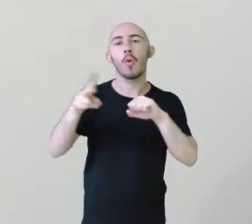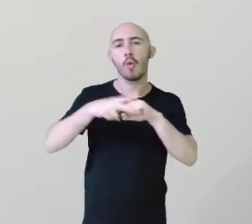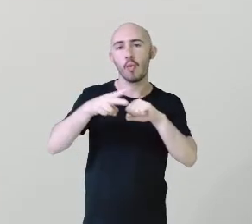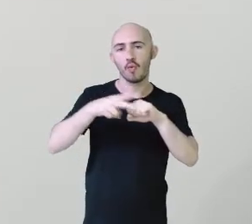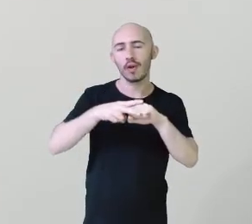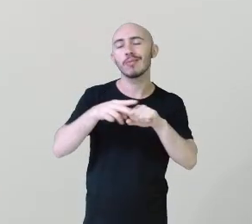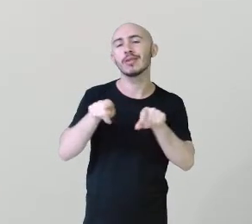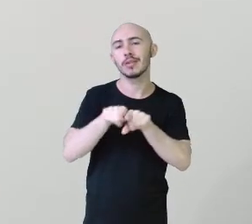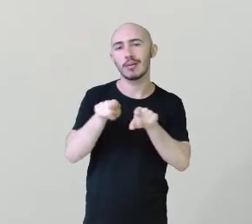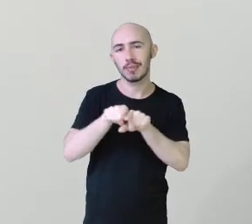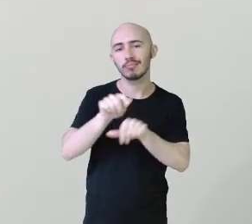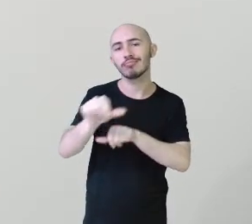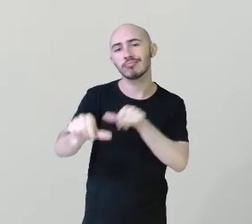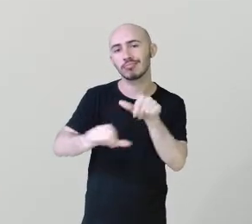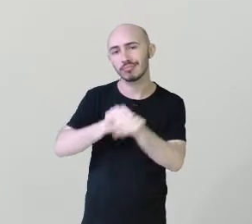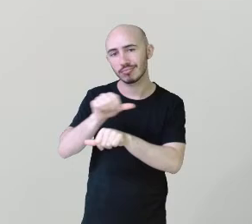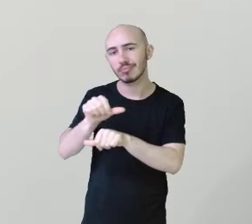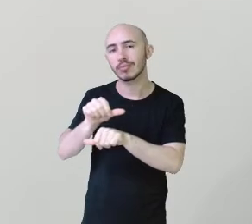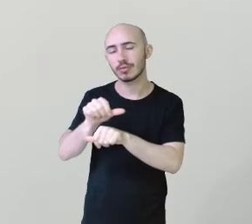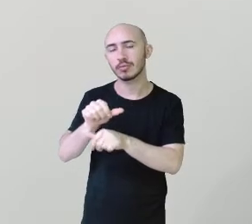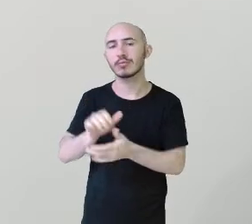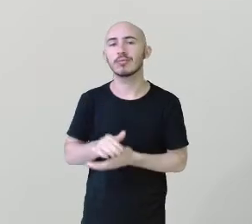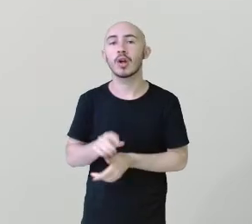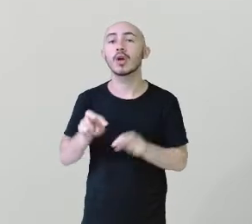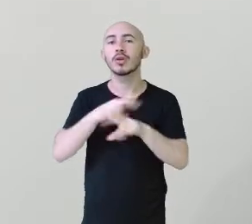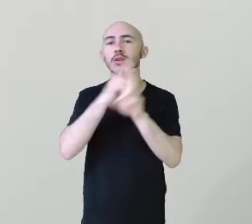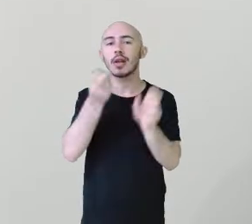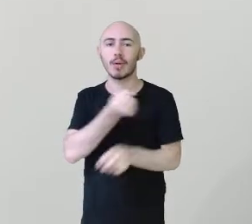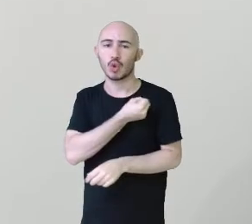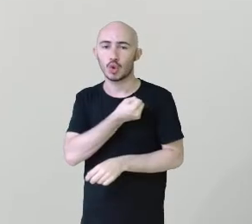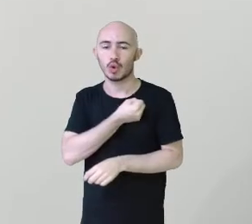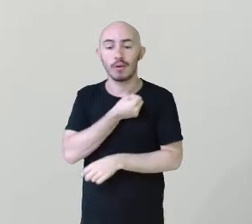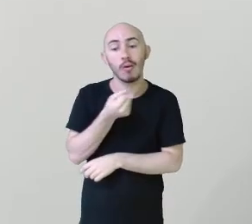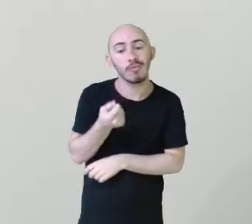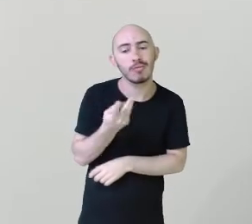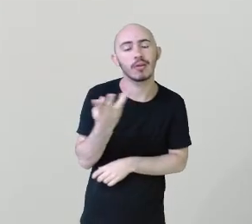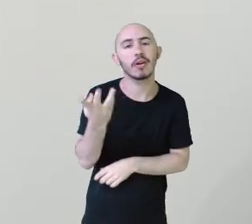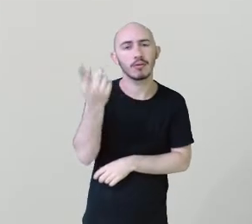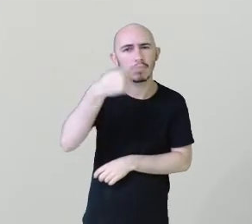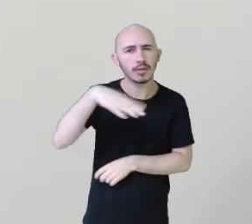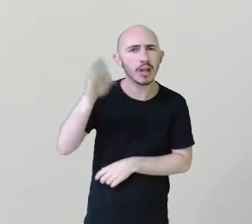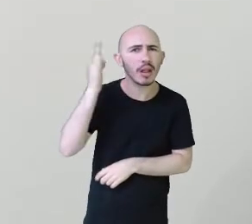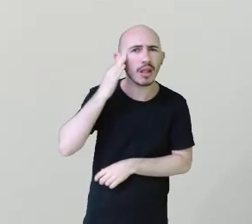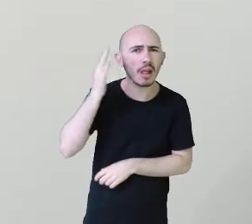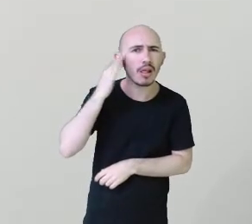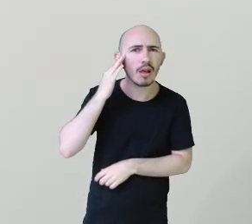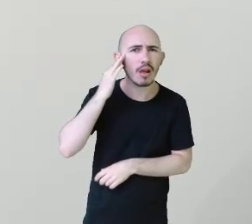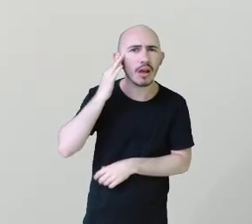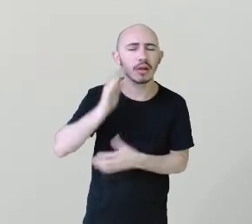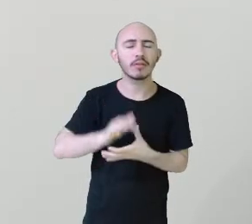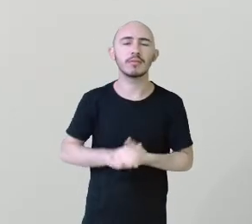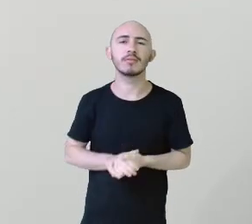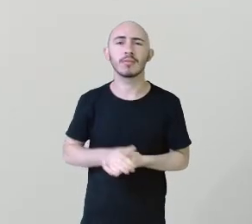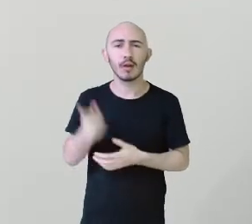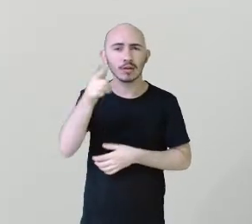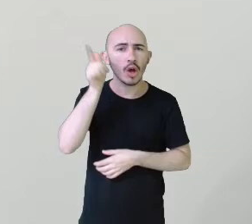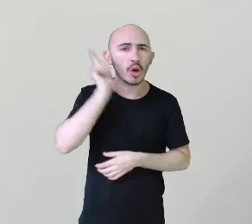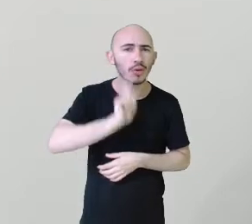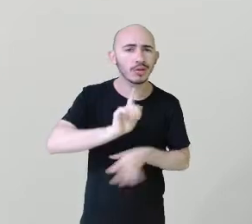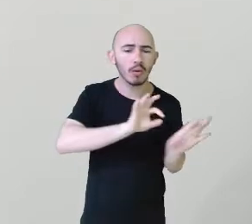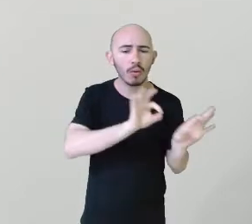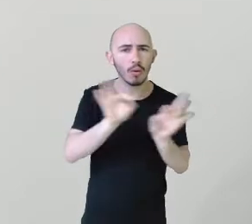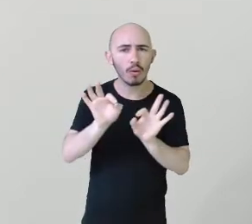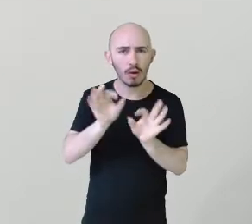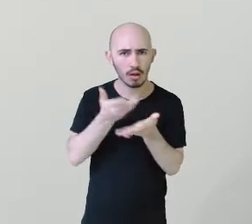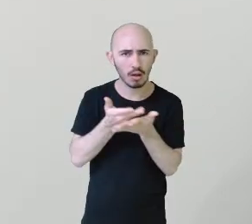é a variação em relação ao número. Estão compreendendo até aí? Está fácil? Vocês estão conseguindo me